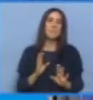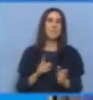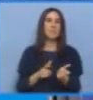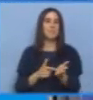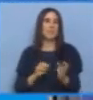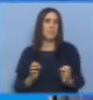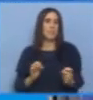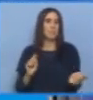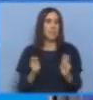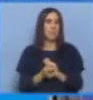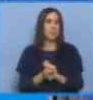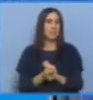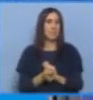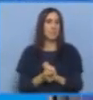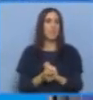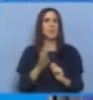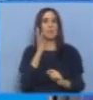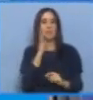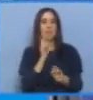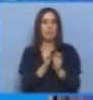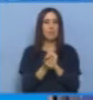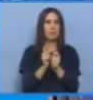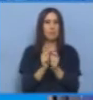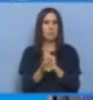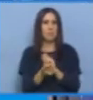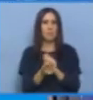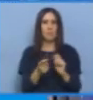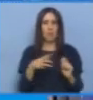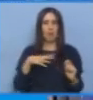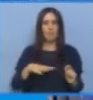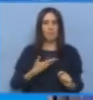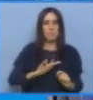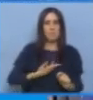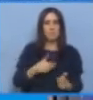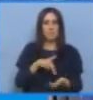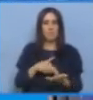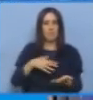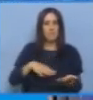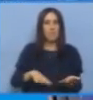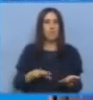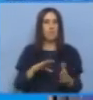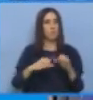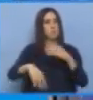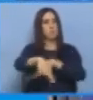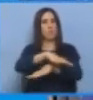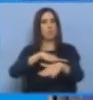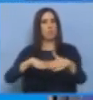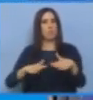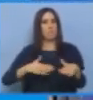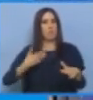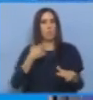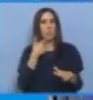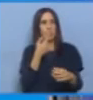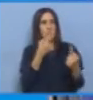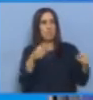necessidade de haver essa mudança, não é? Portanto, tentar adaptar o querer ser e o querer estar com uma sociedade que está muito virada para o